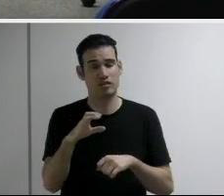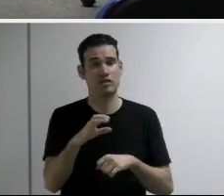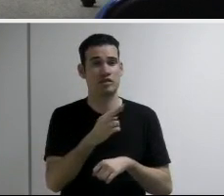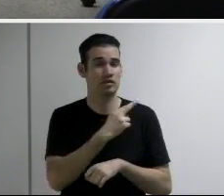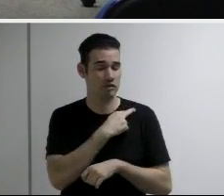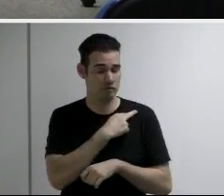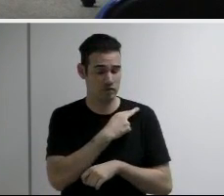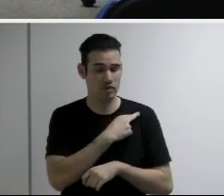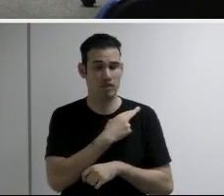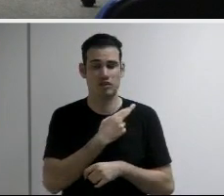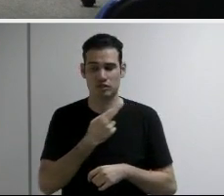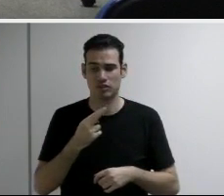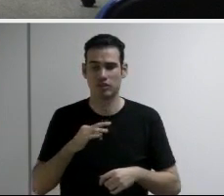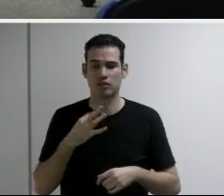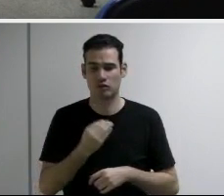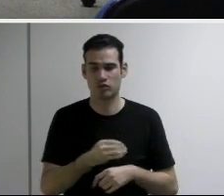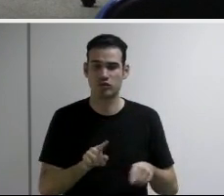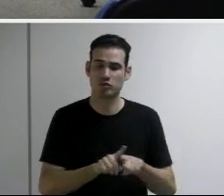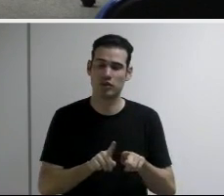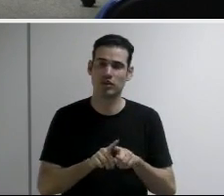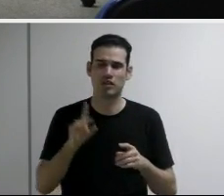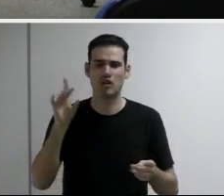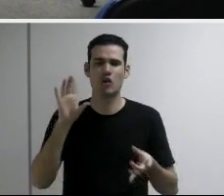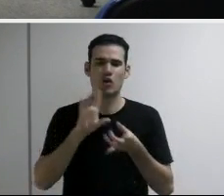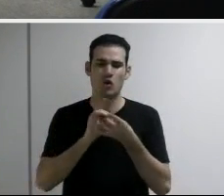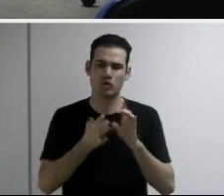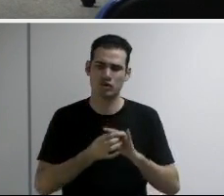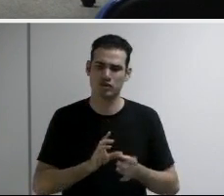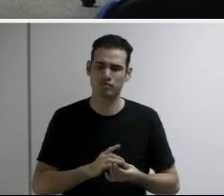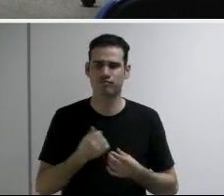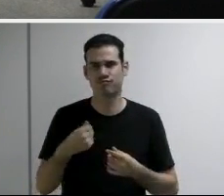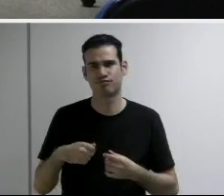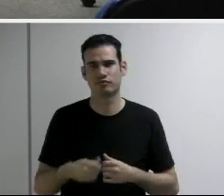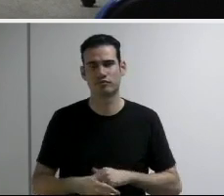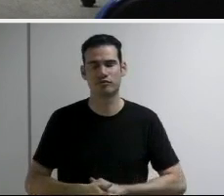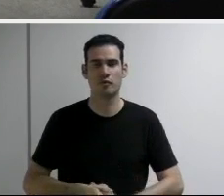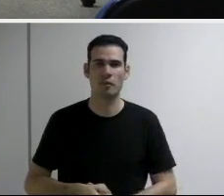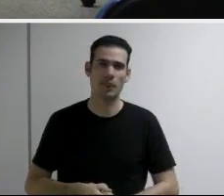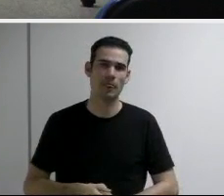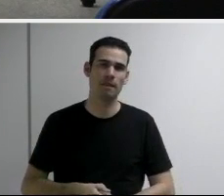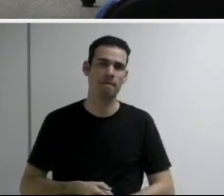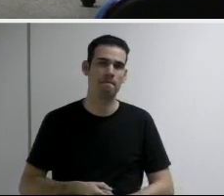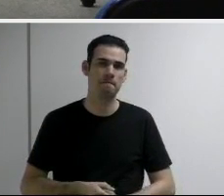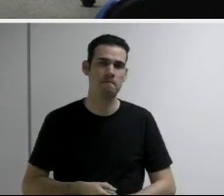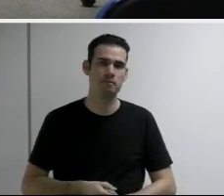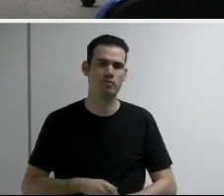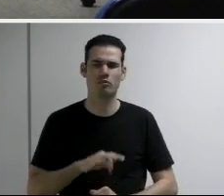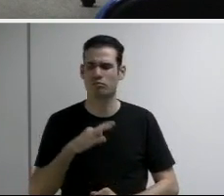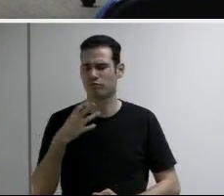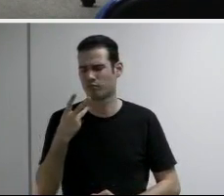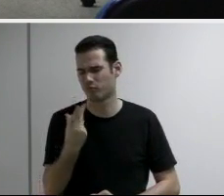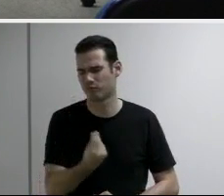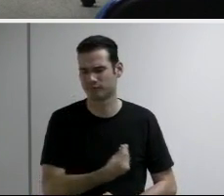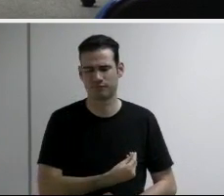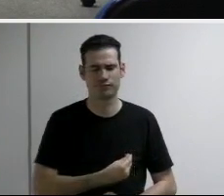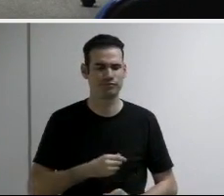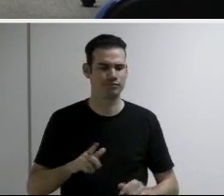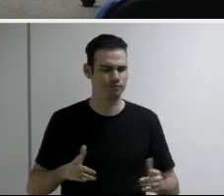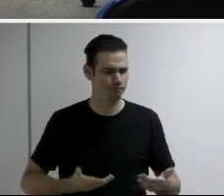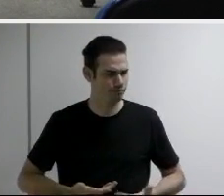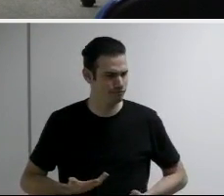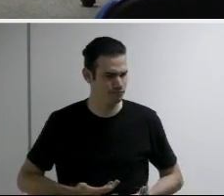responsabilidade solidária, mas tem que ter um nexo de casualidade, né? Então, assim, todos os agentes envolvidos,